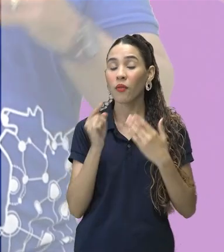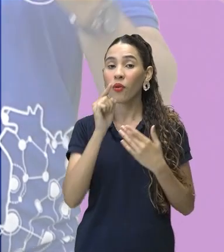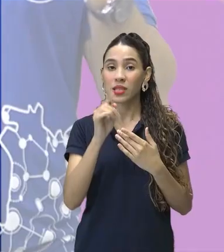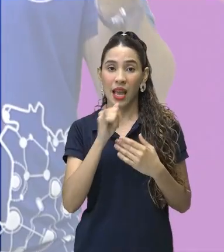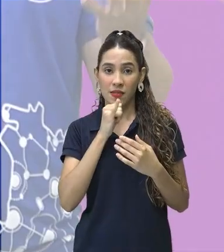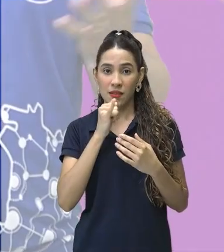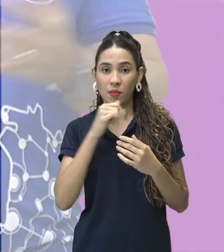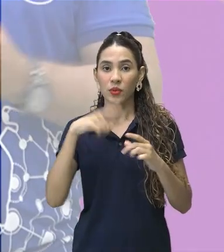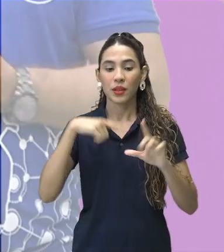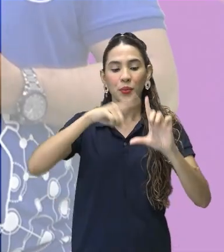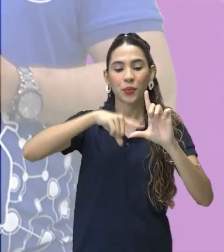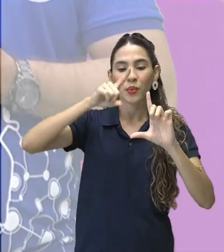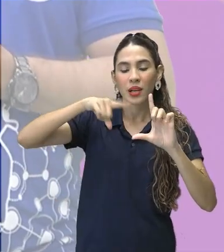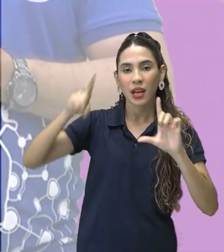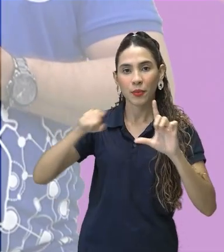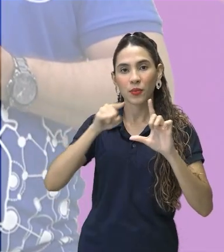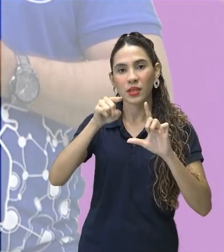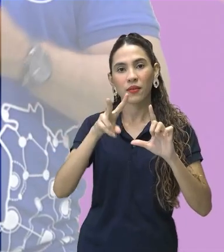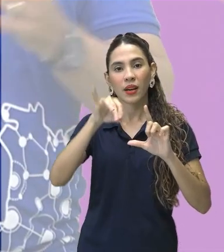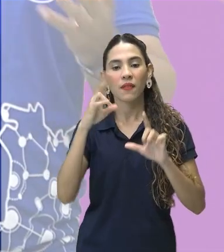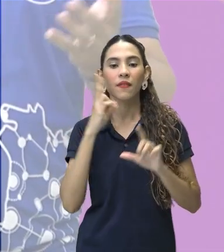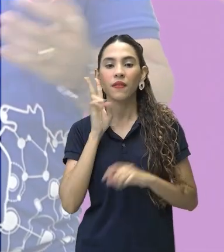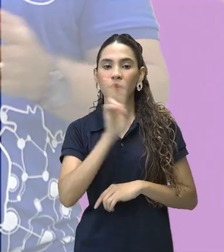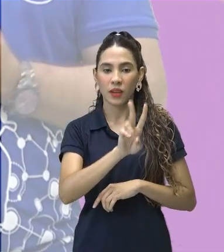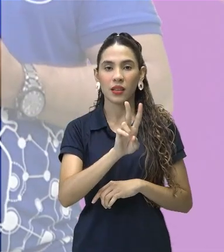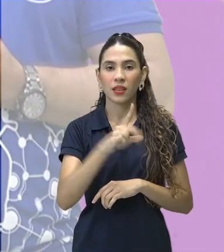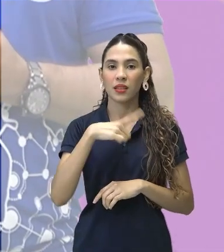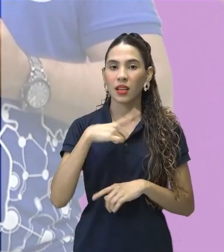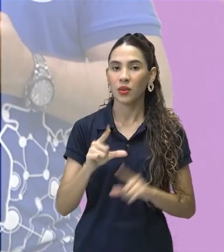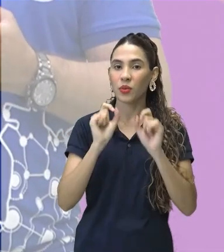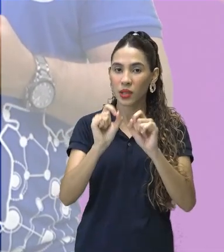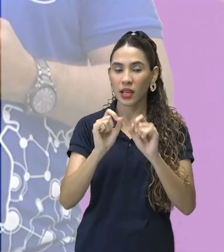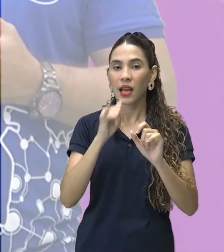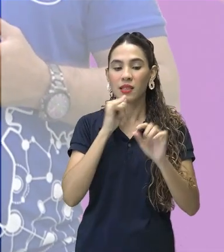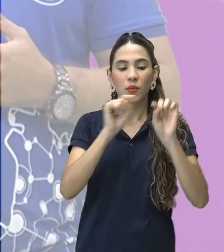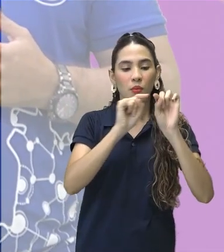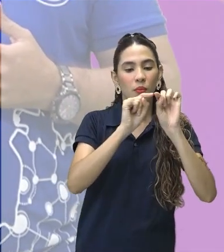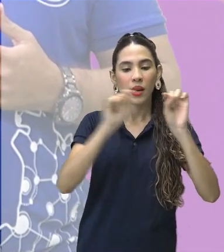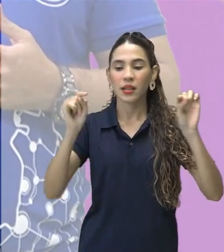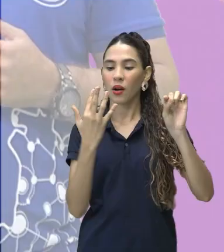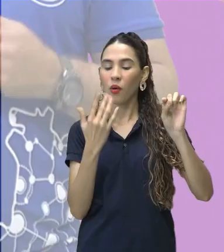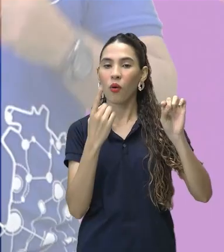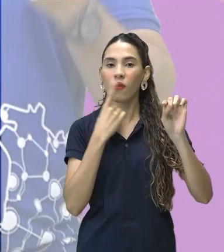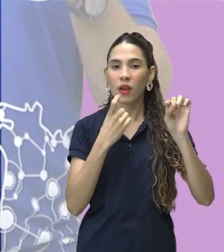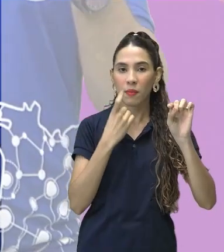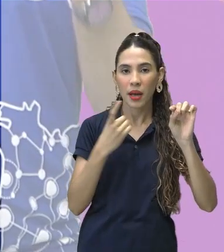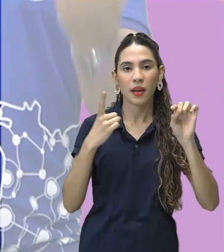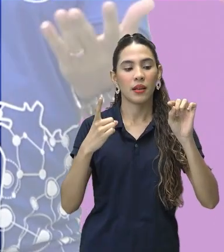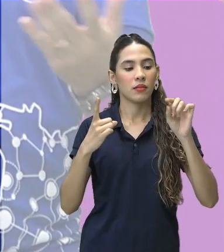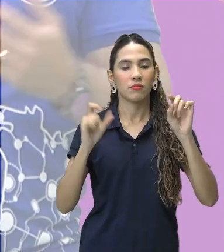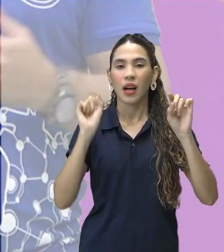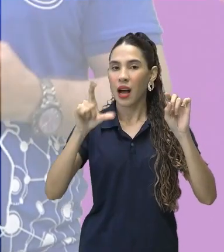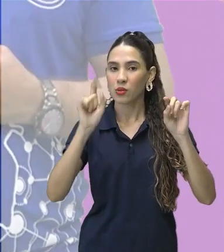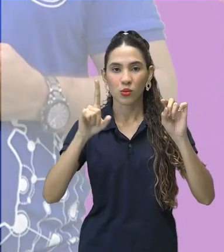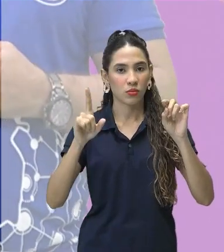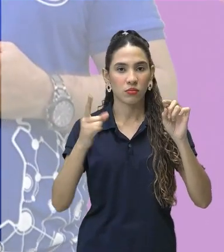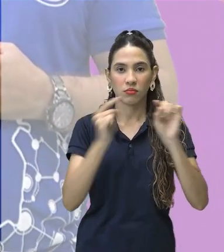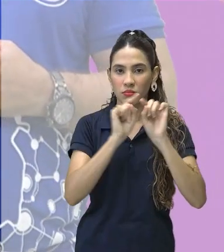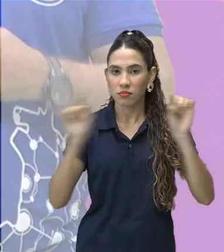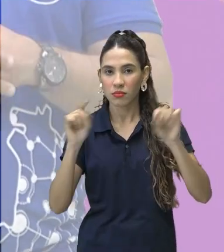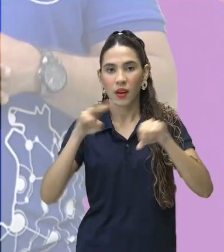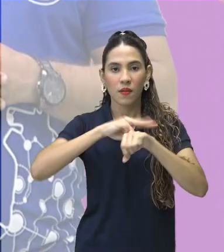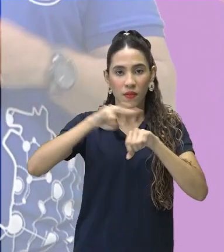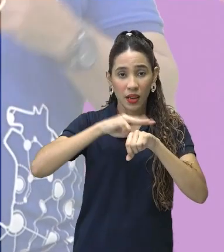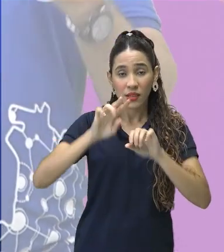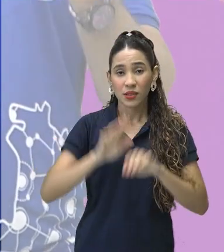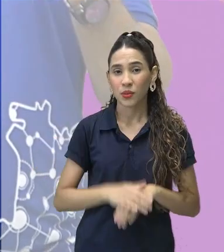exemplo, tem um gráfico ali e você vê que naquele gráfico tem uma linha com uma cor vermelha, uma linha com uma cor azul e uma linha com uma cor